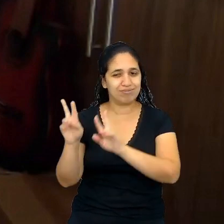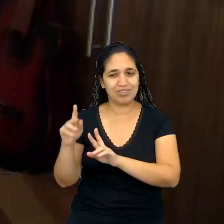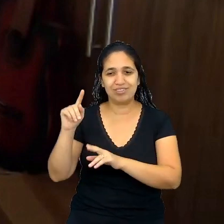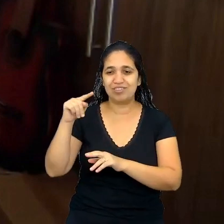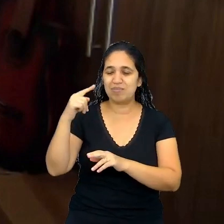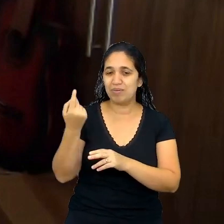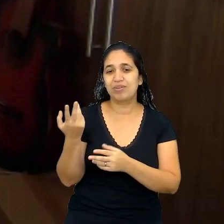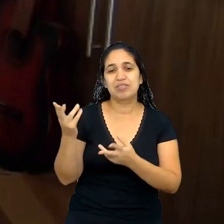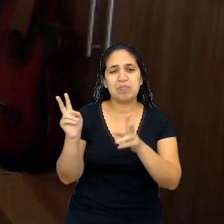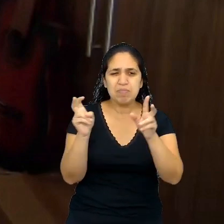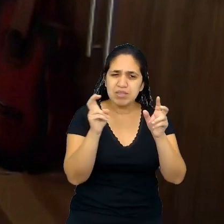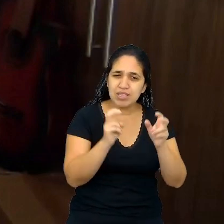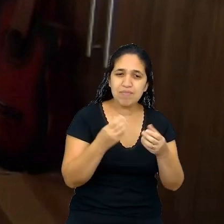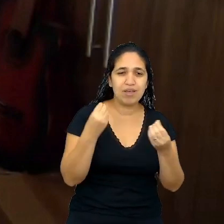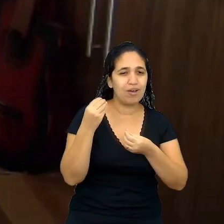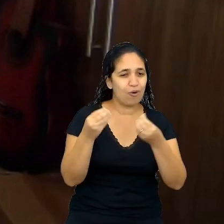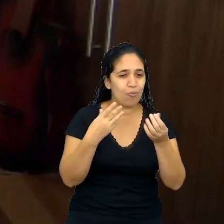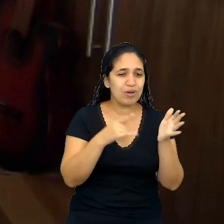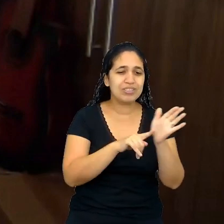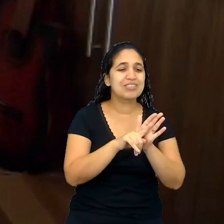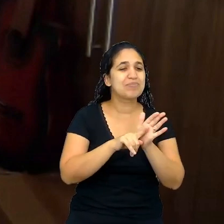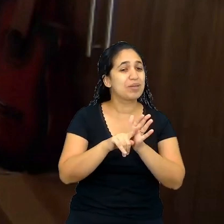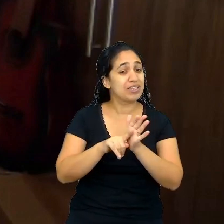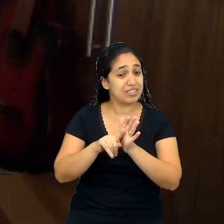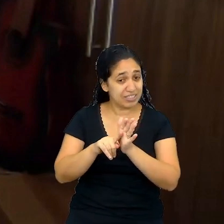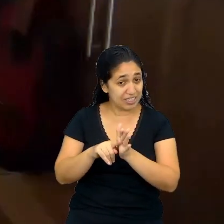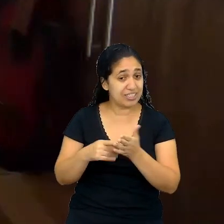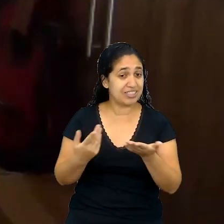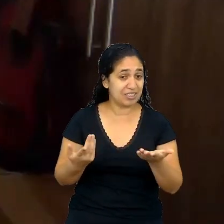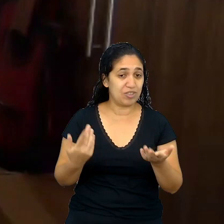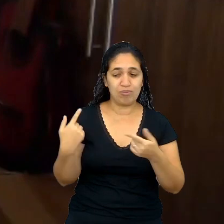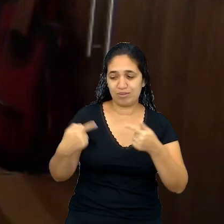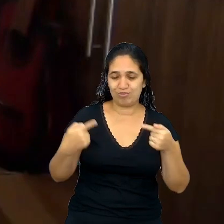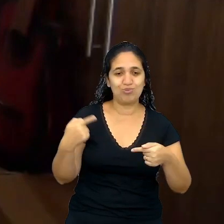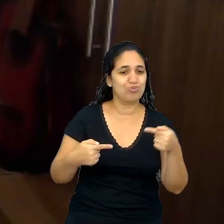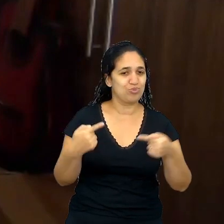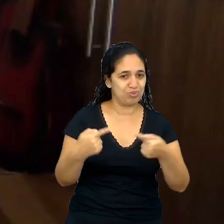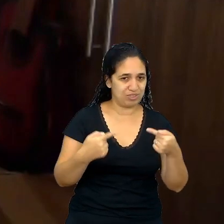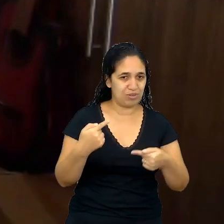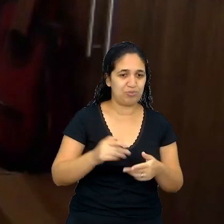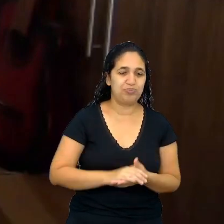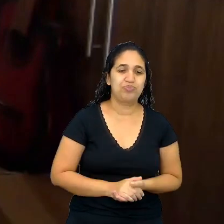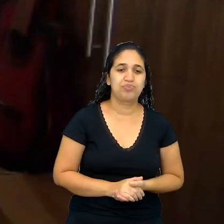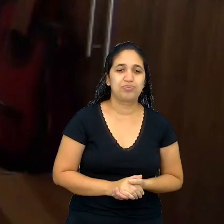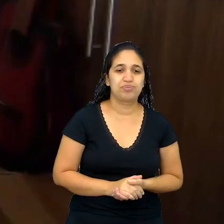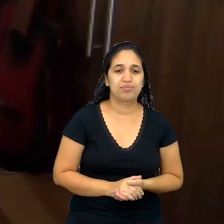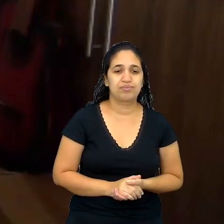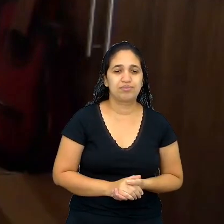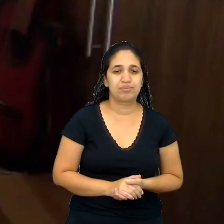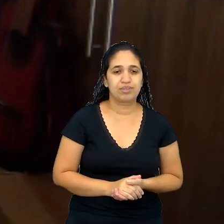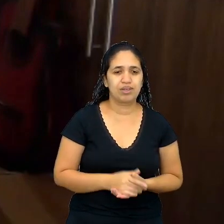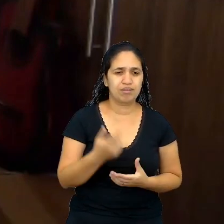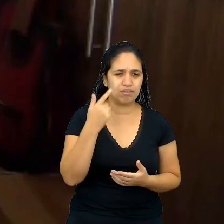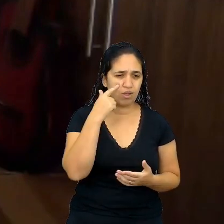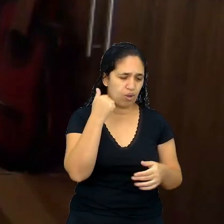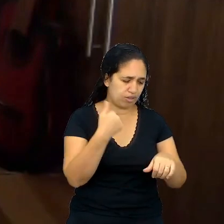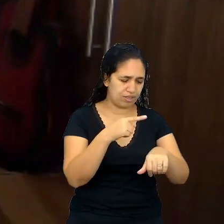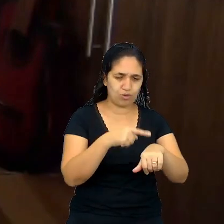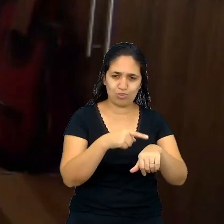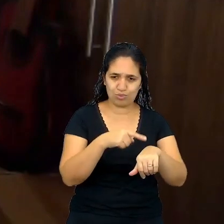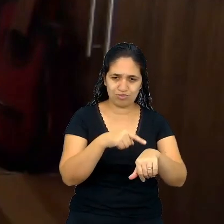resultados iniciais aí dessa pesquisa e poder fazer uma breve discussão sobre isso. Então, eu estou olhando no meu cronômetro